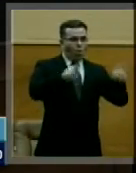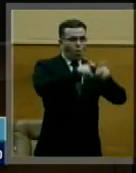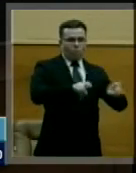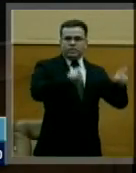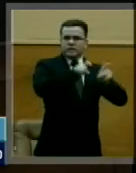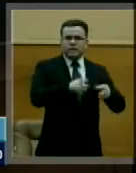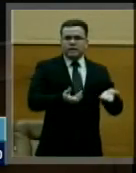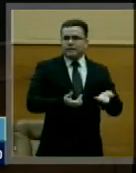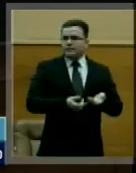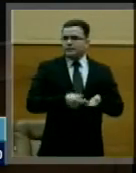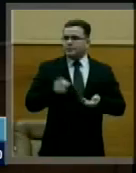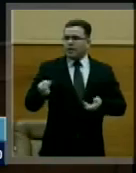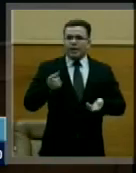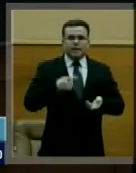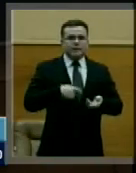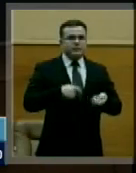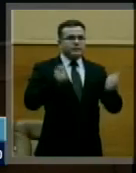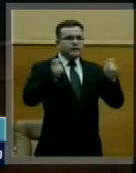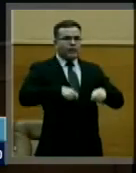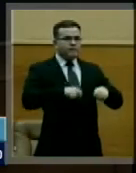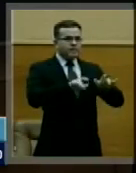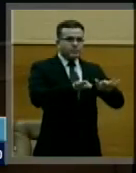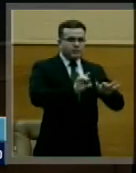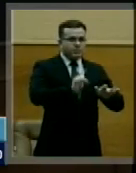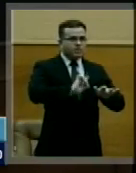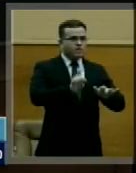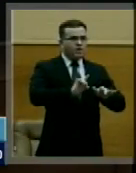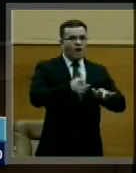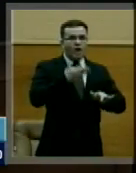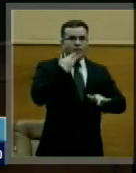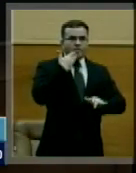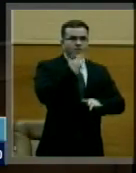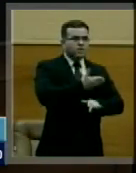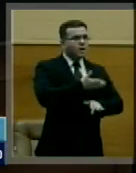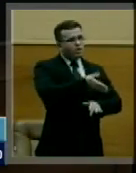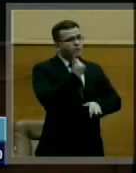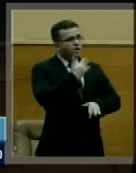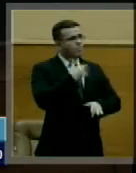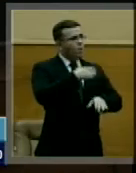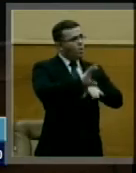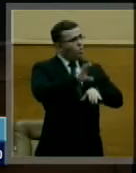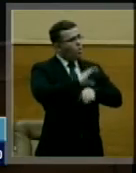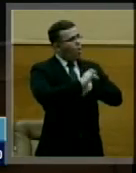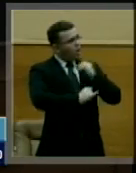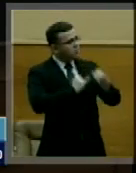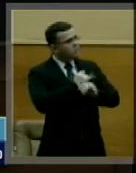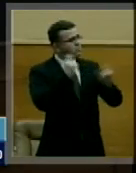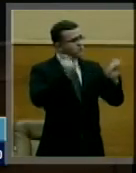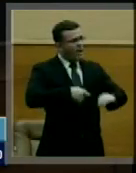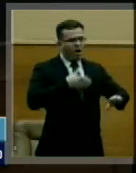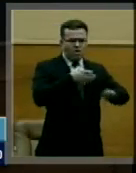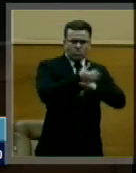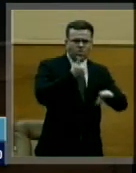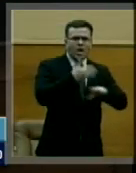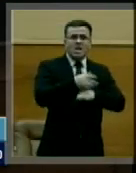como digitar, mas ele pedia para a gente ligar, para a gente fazer curso online para ele, sabe? O que tinha aqui que era possível, ele